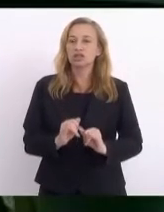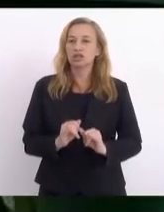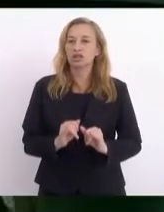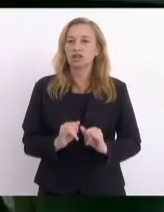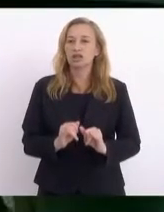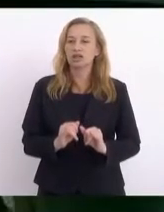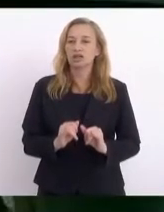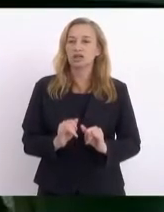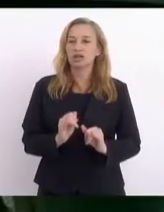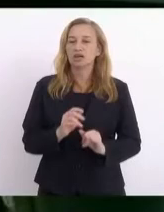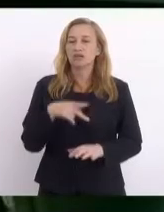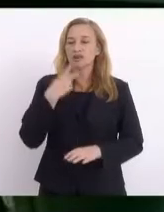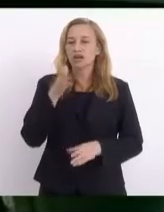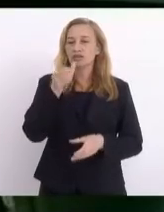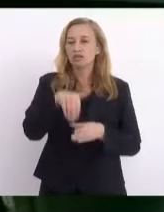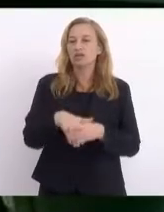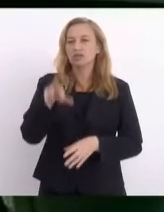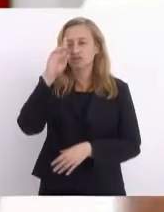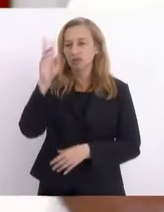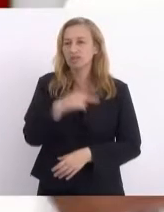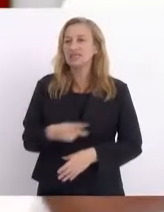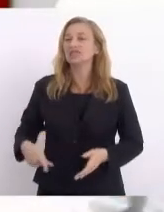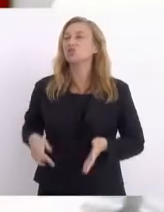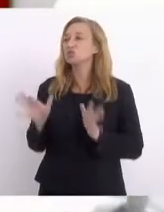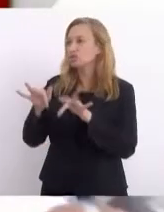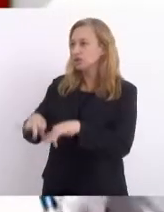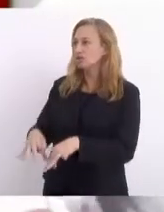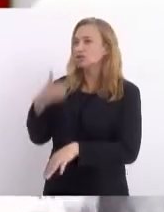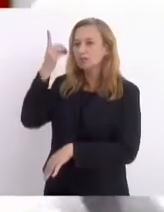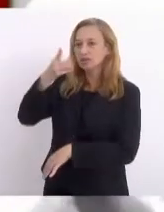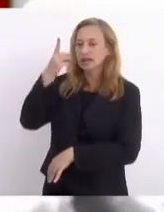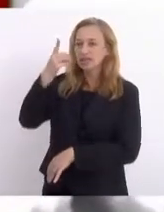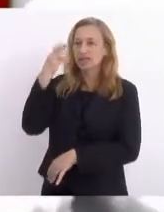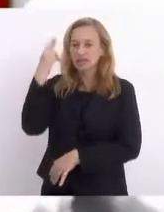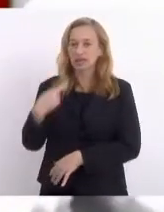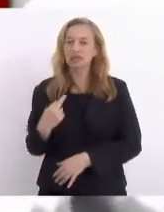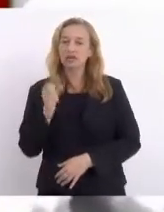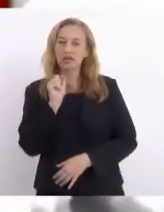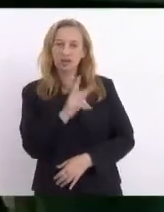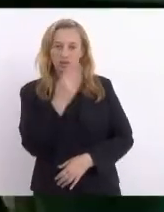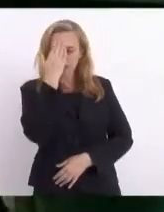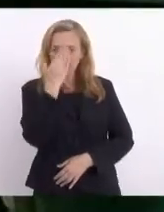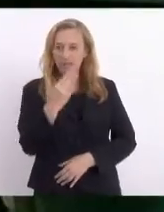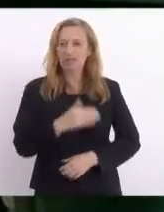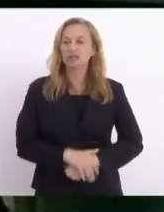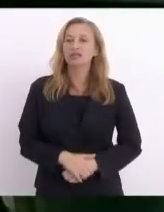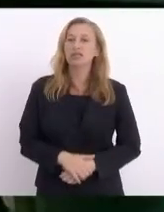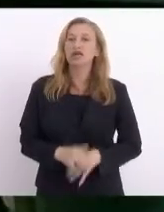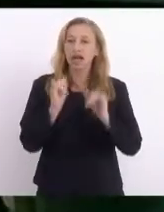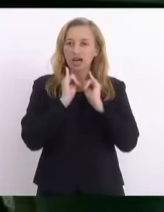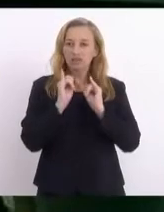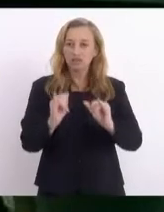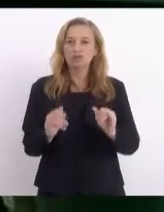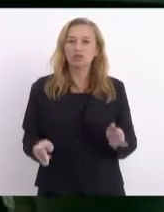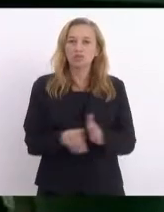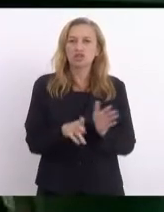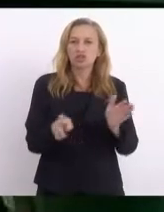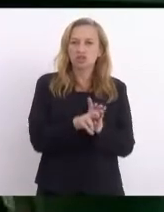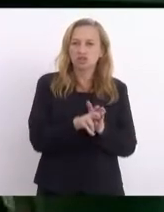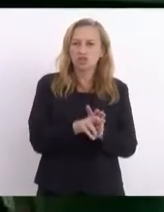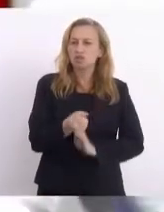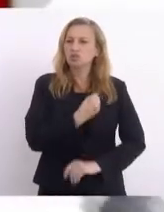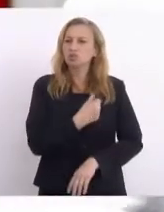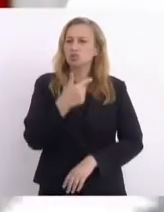do presidente. Ao final, deputada Renata. Obrigada. Anuncio o projeto de resolução